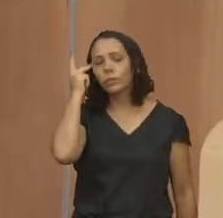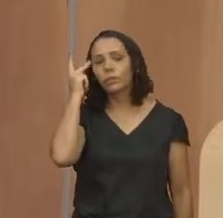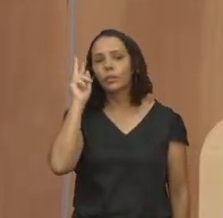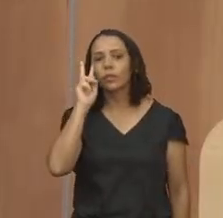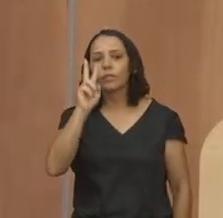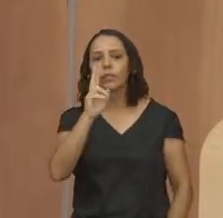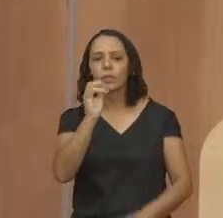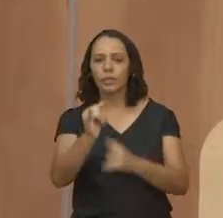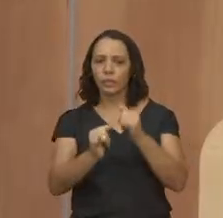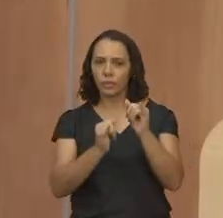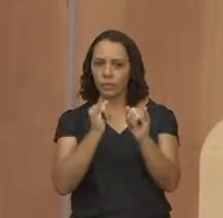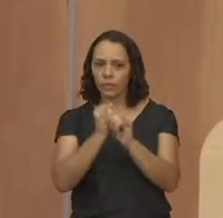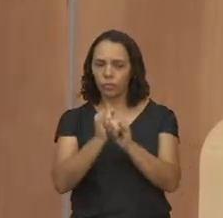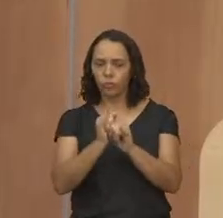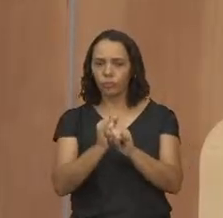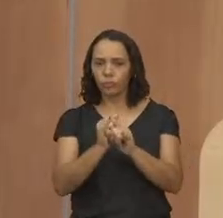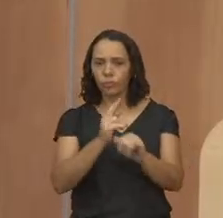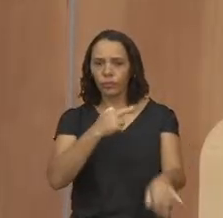Sou católico,